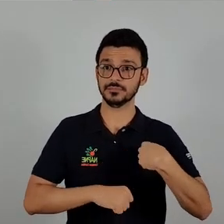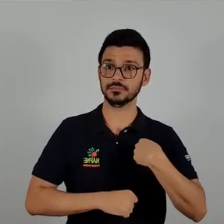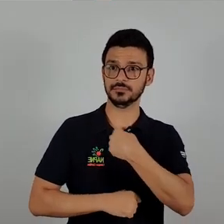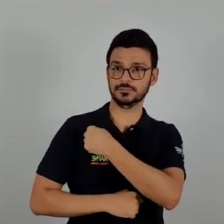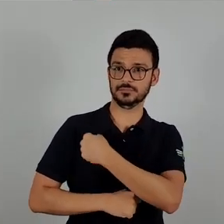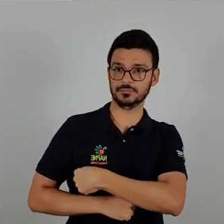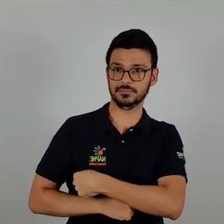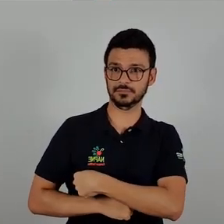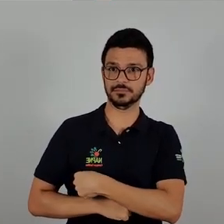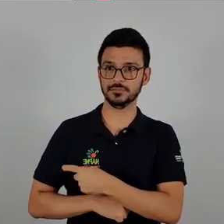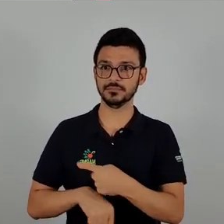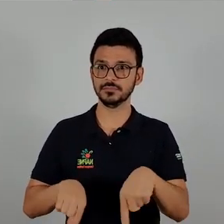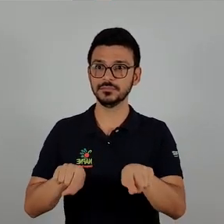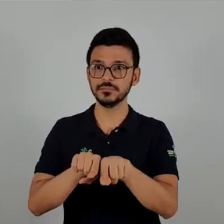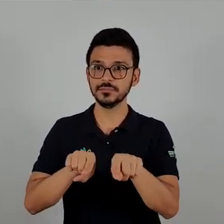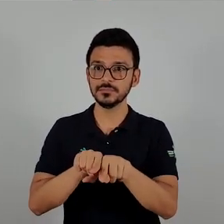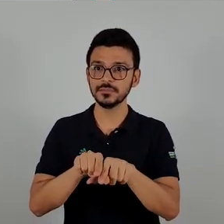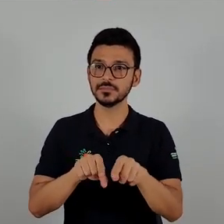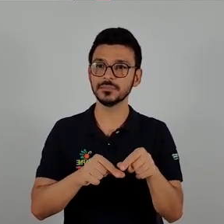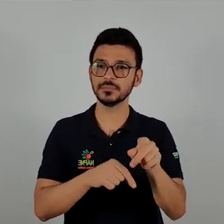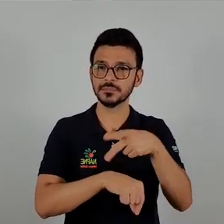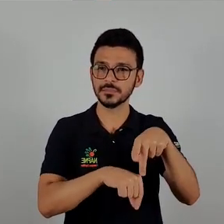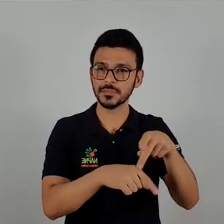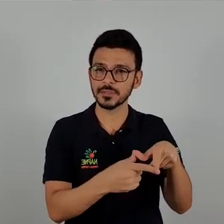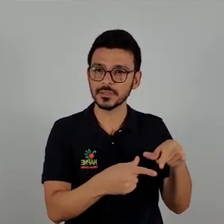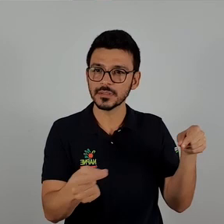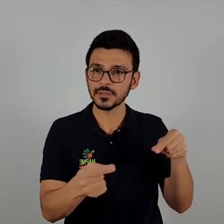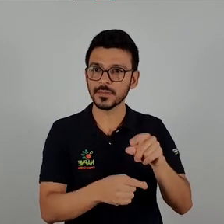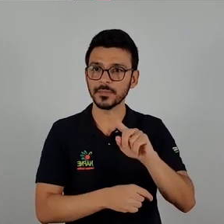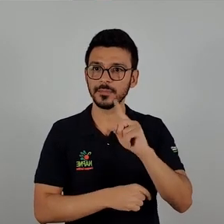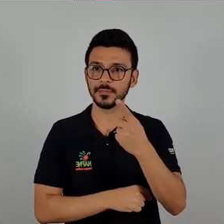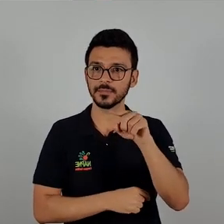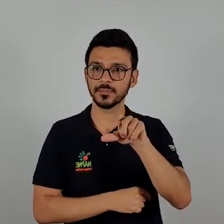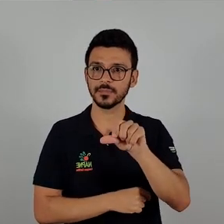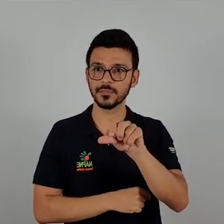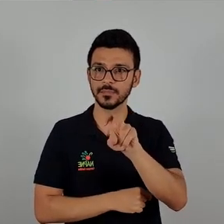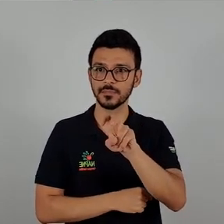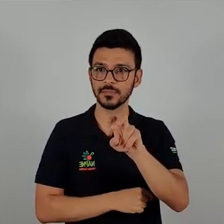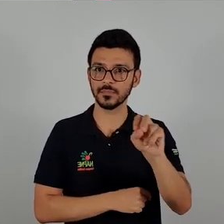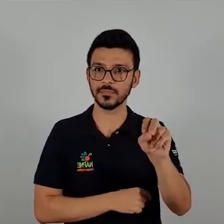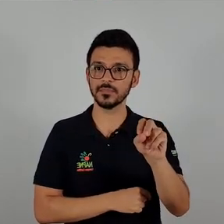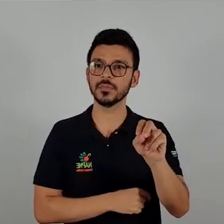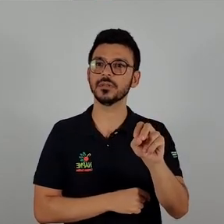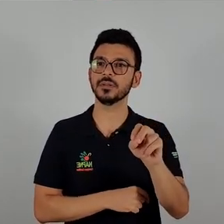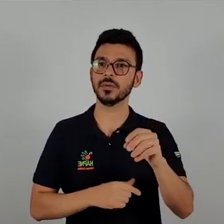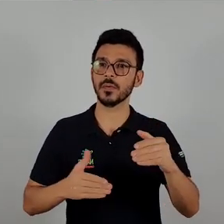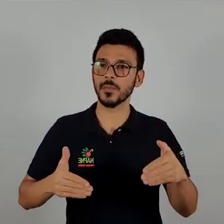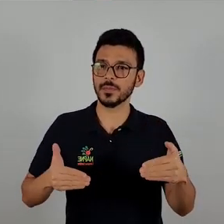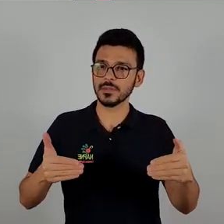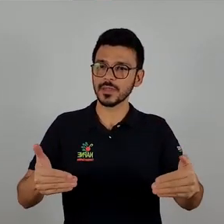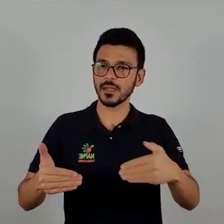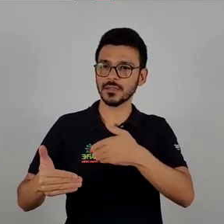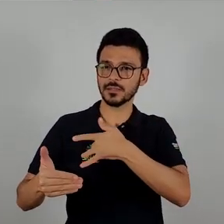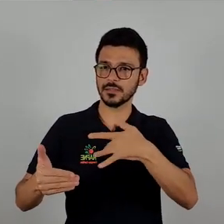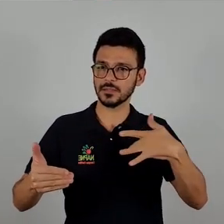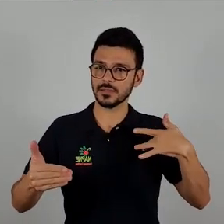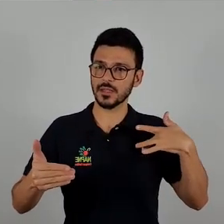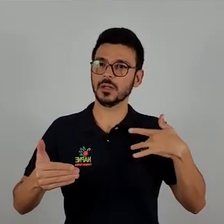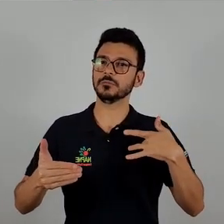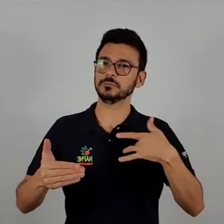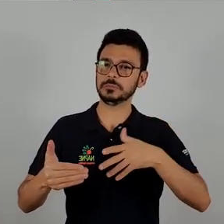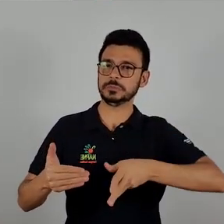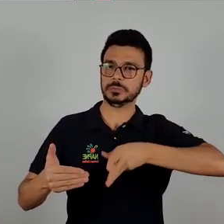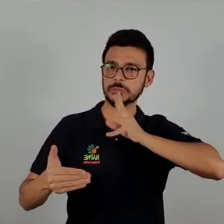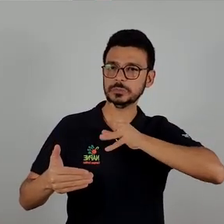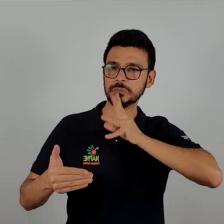precisa de um atendimento, até no médico particular, ele pode prescrever fitoterapia, você pega gratuitamente ou vai comprar e pode usar como utilidade pública.